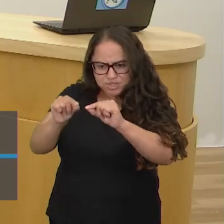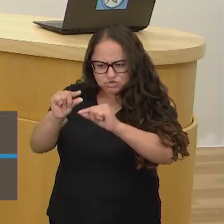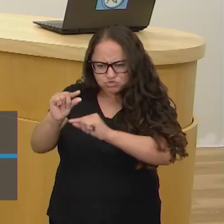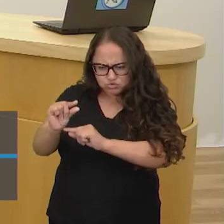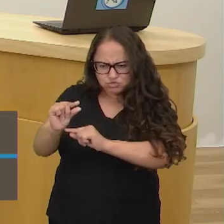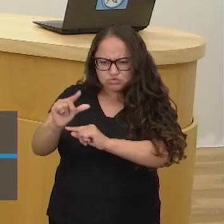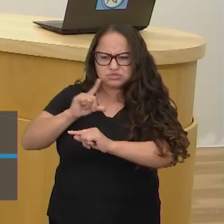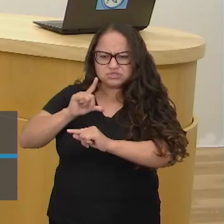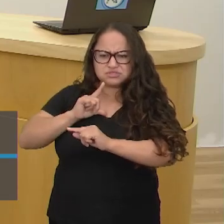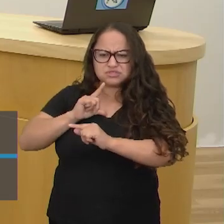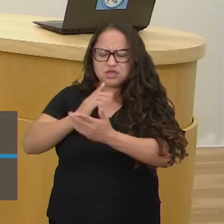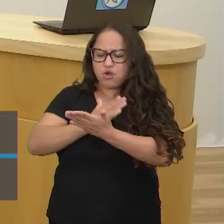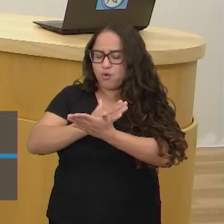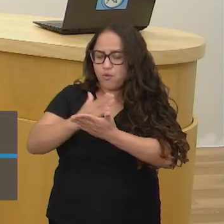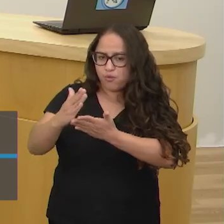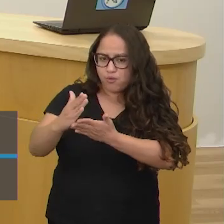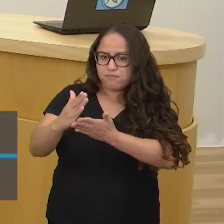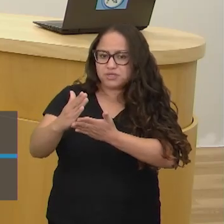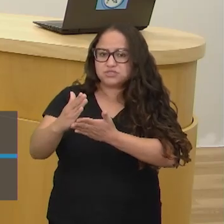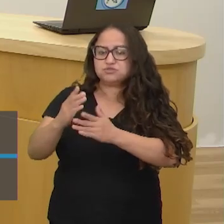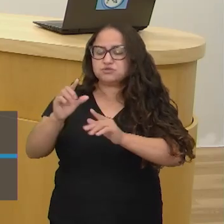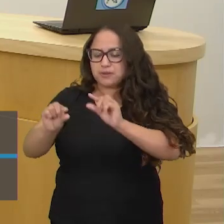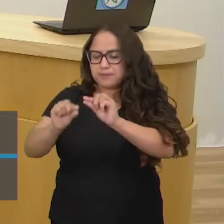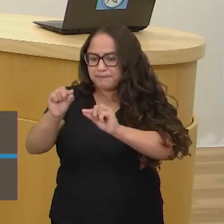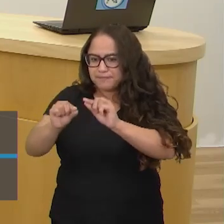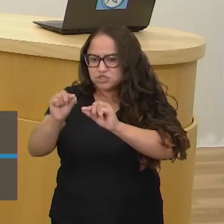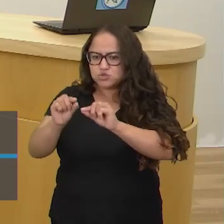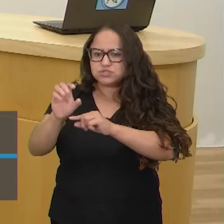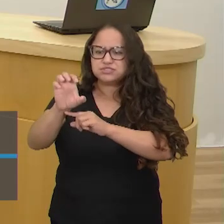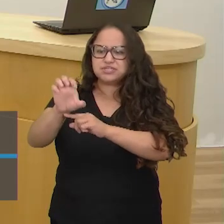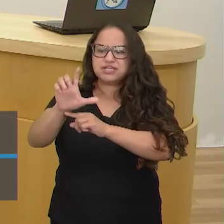Uma introdução das partículas